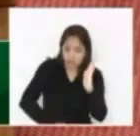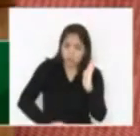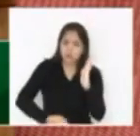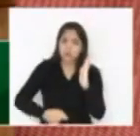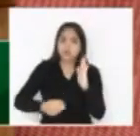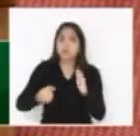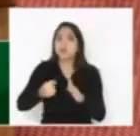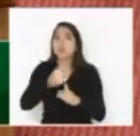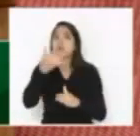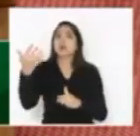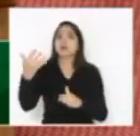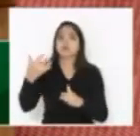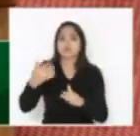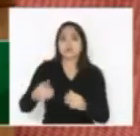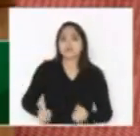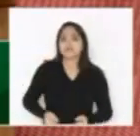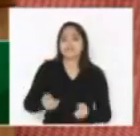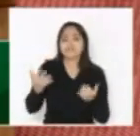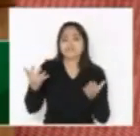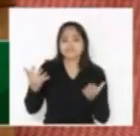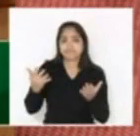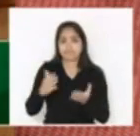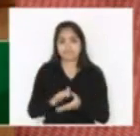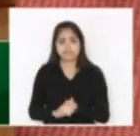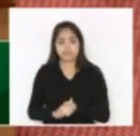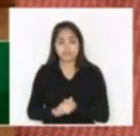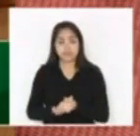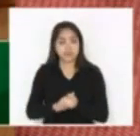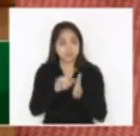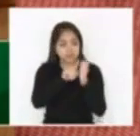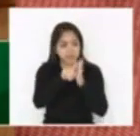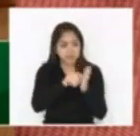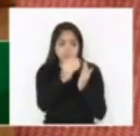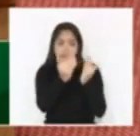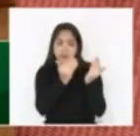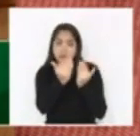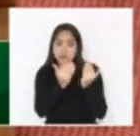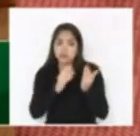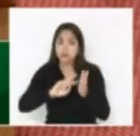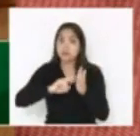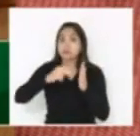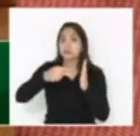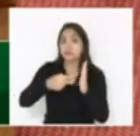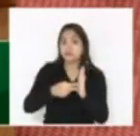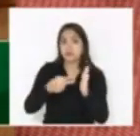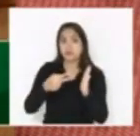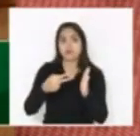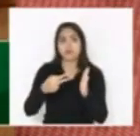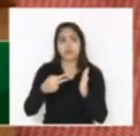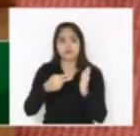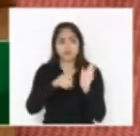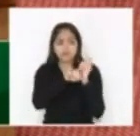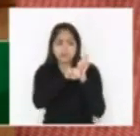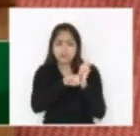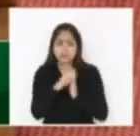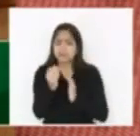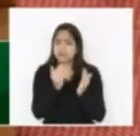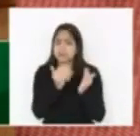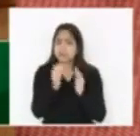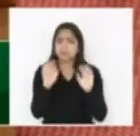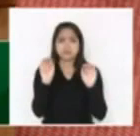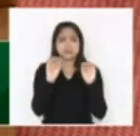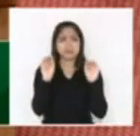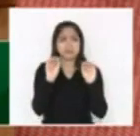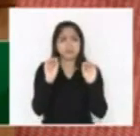para o governo? Então, eles não estão nem analisando o que significa isso. Nem está analisando, mas não é o governo que está